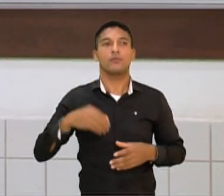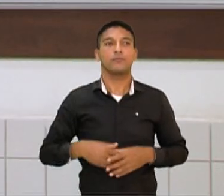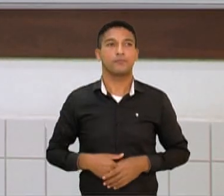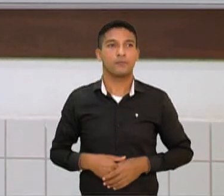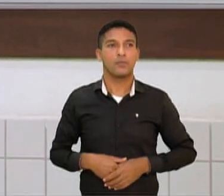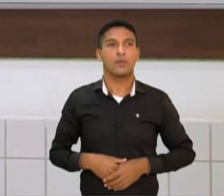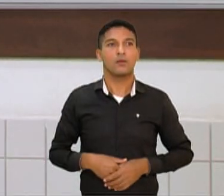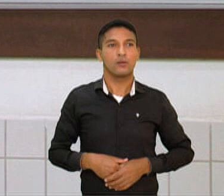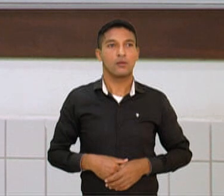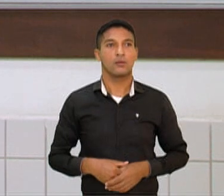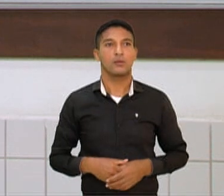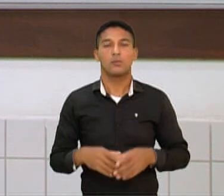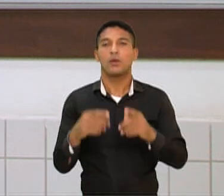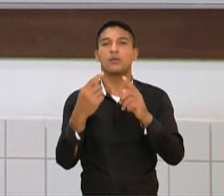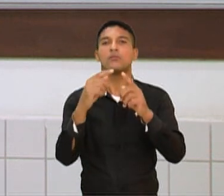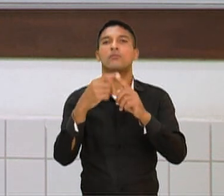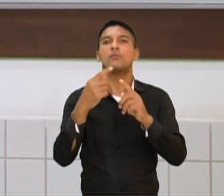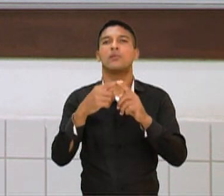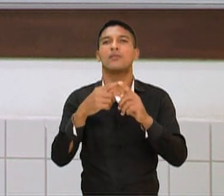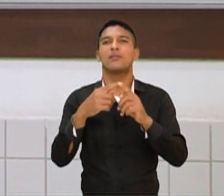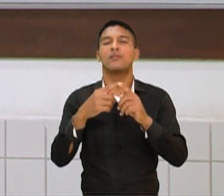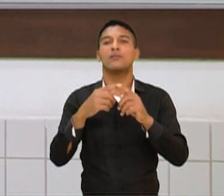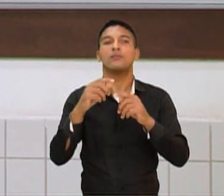motor, que é responsável pela